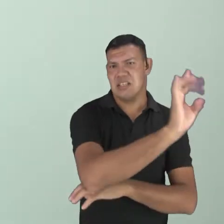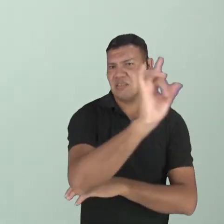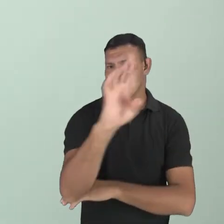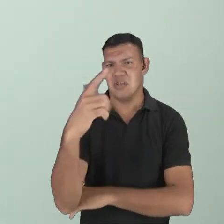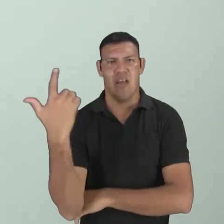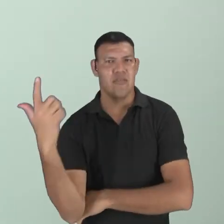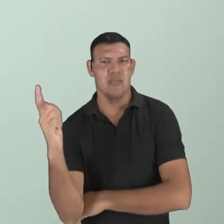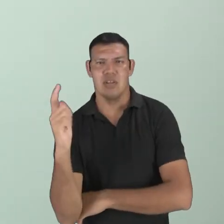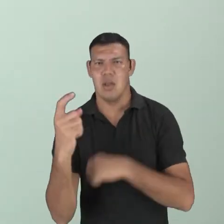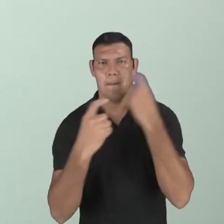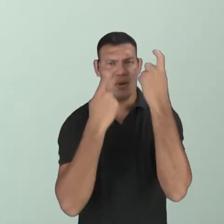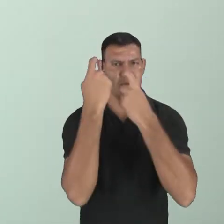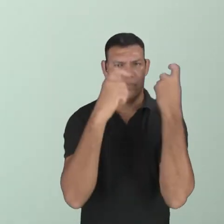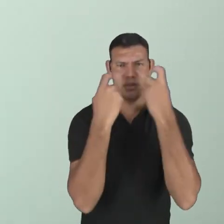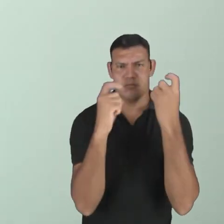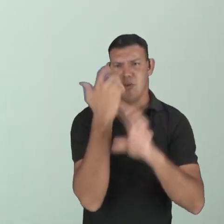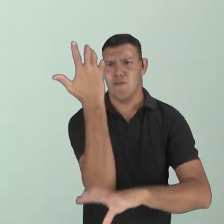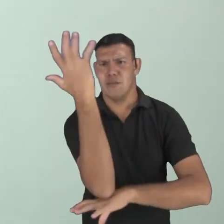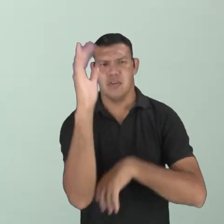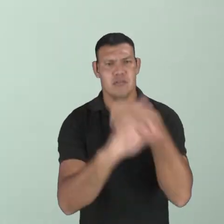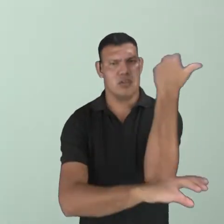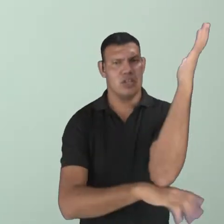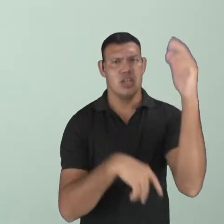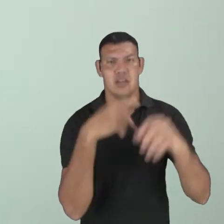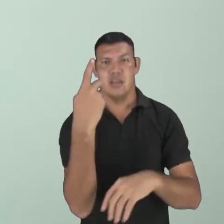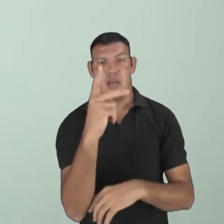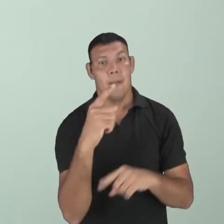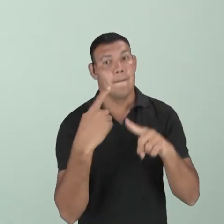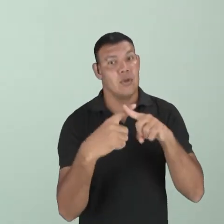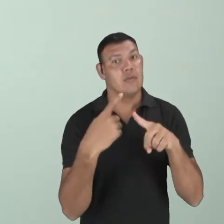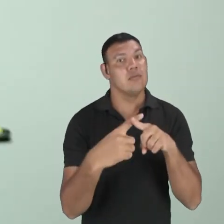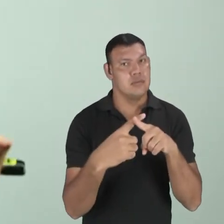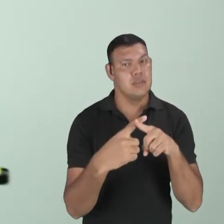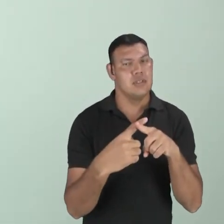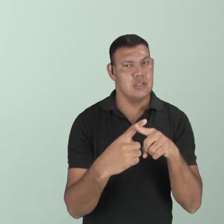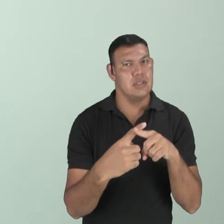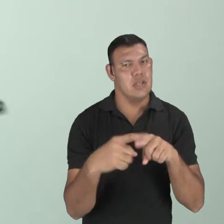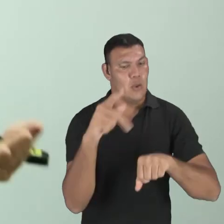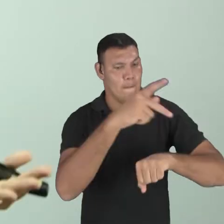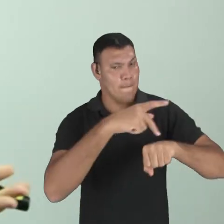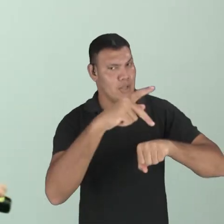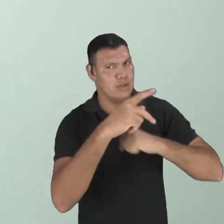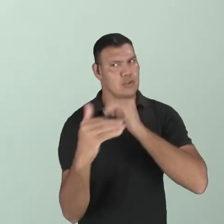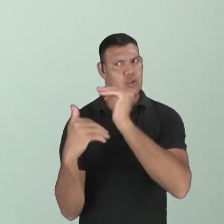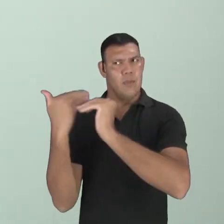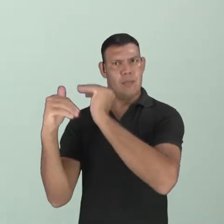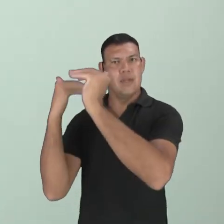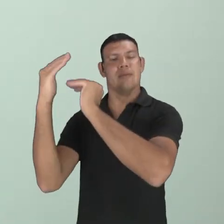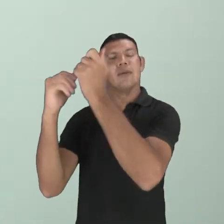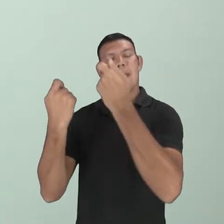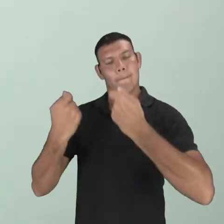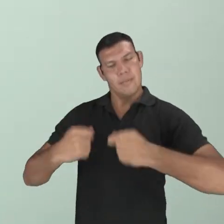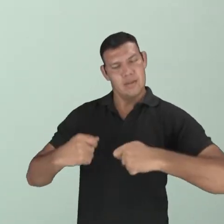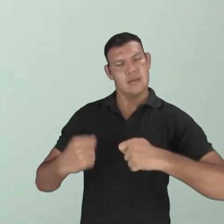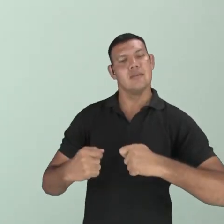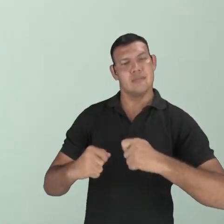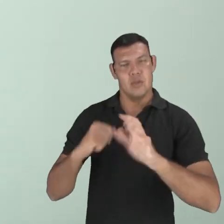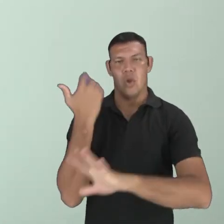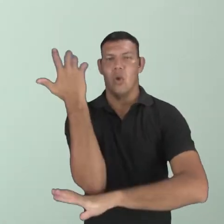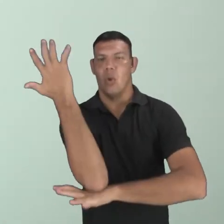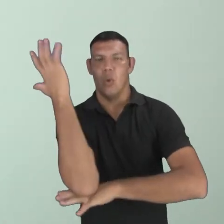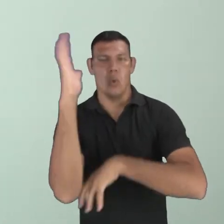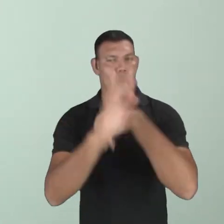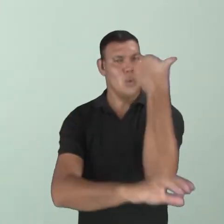questão. O país, para ele se desenvolver, de uma certa forma, ele precisa do meio ambiente, ele vai